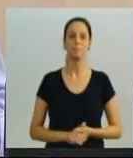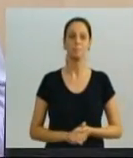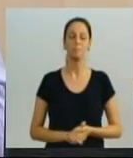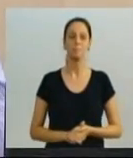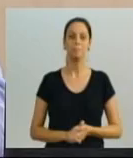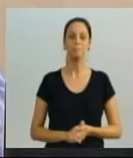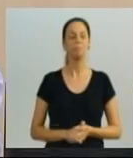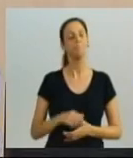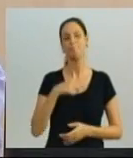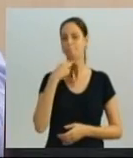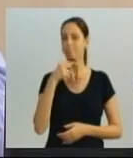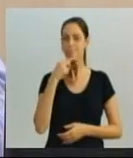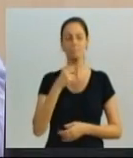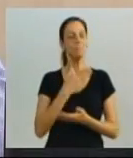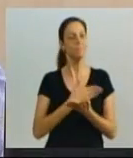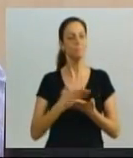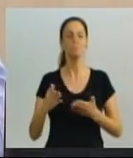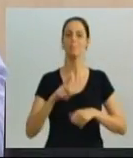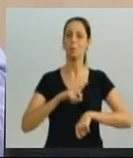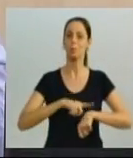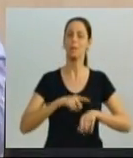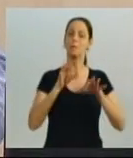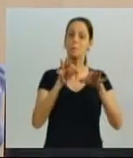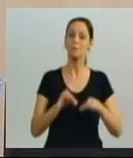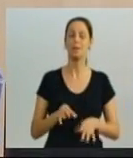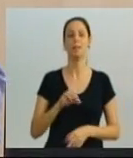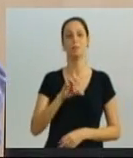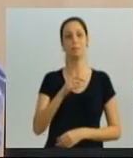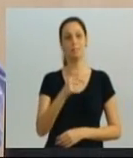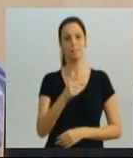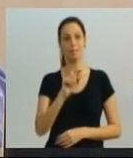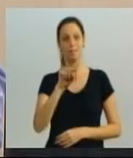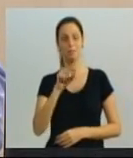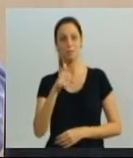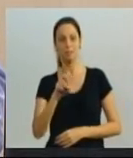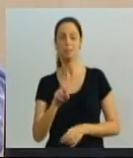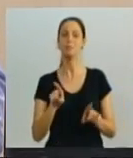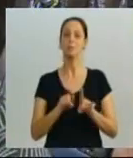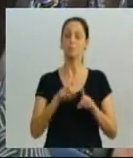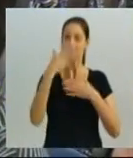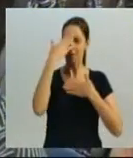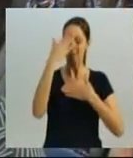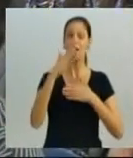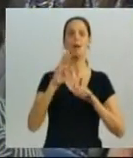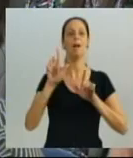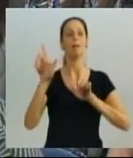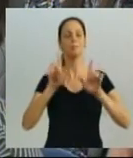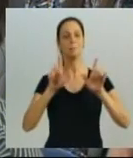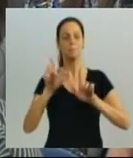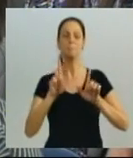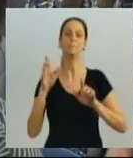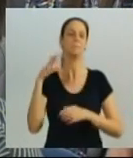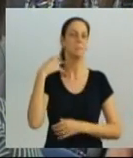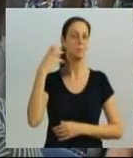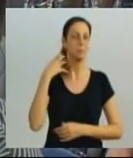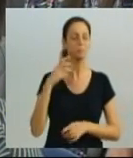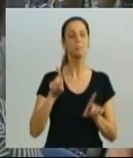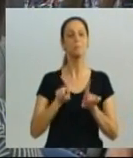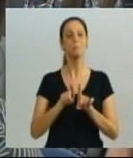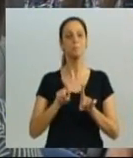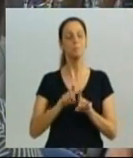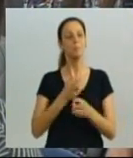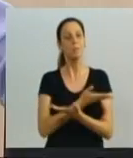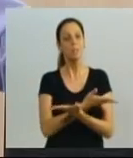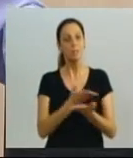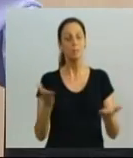pudemos fazer o início dos trabalhos neste horário. Agradecer aos amigos da imprensa, os demais que estão presentes, e desejar que nós